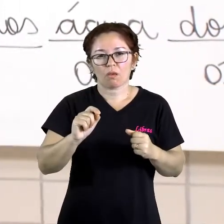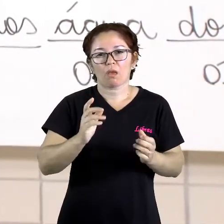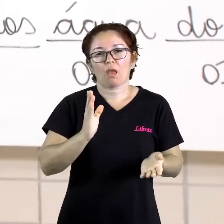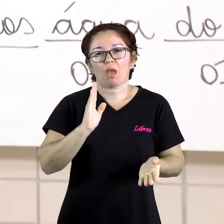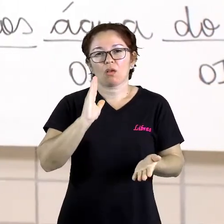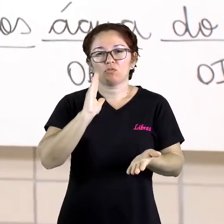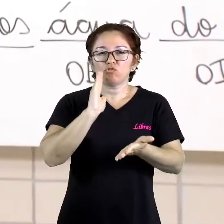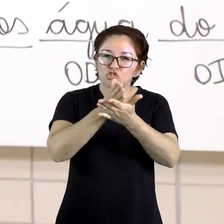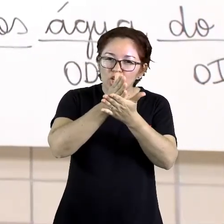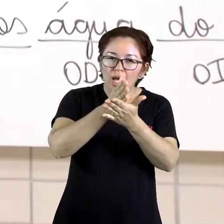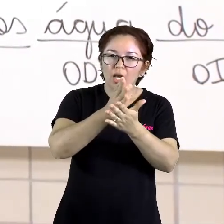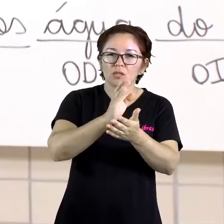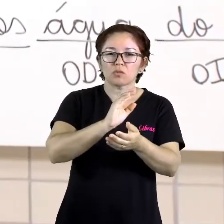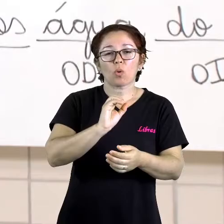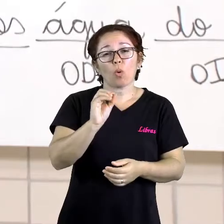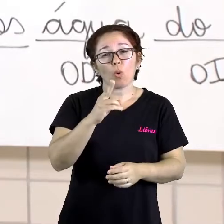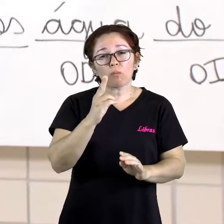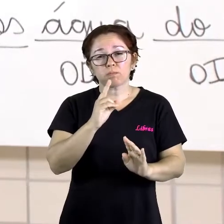de complemento.